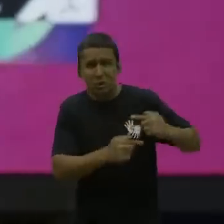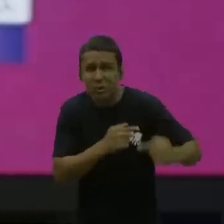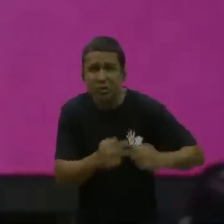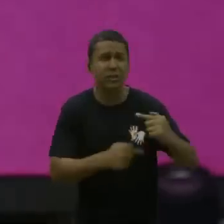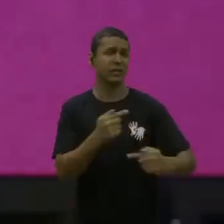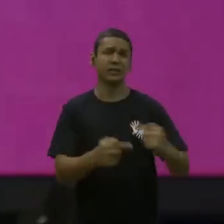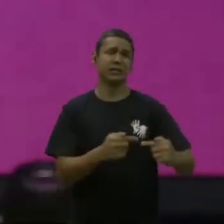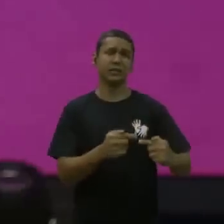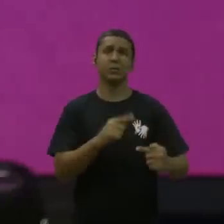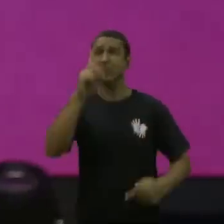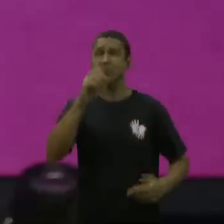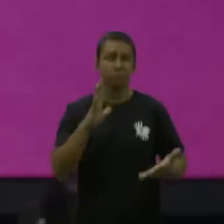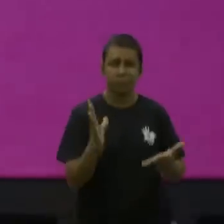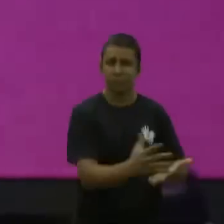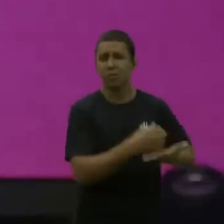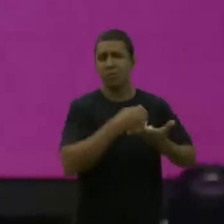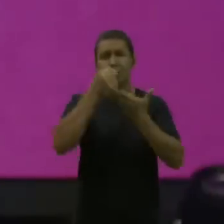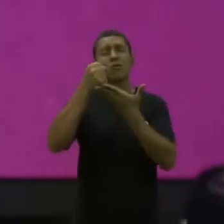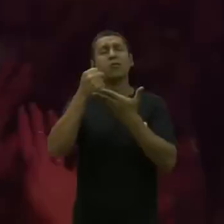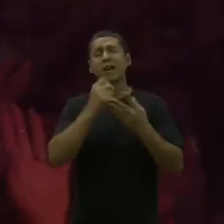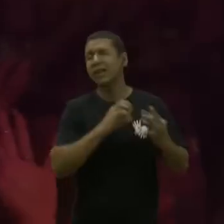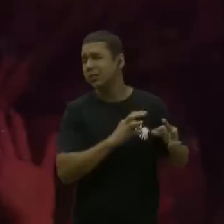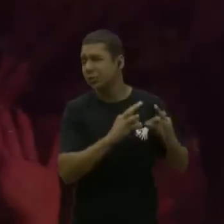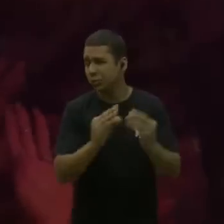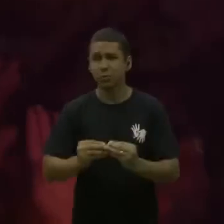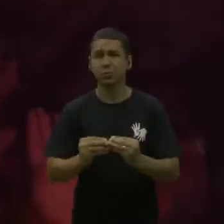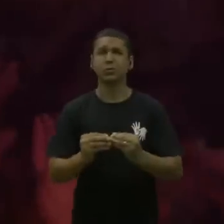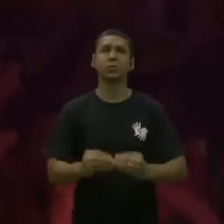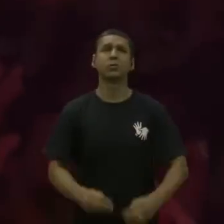salvar todos eles.